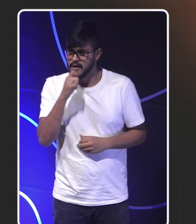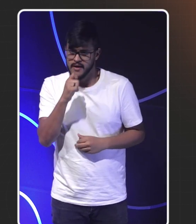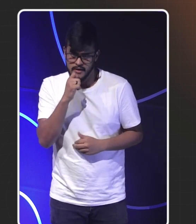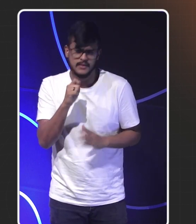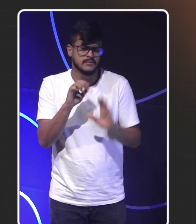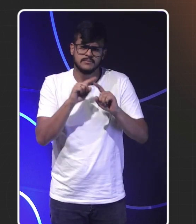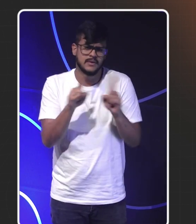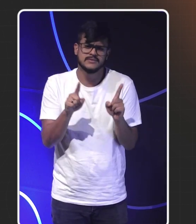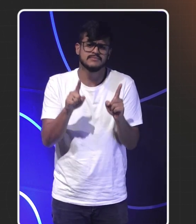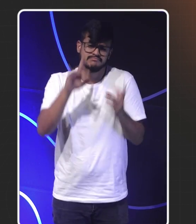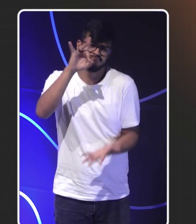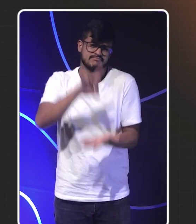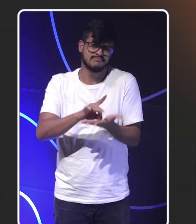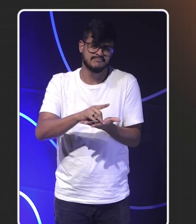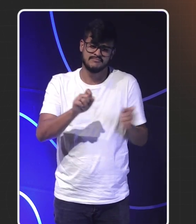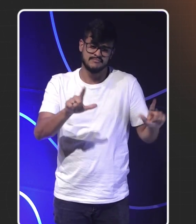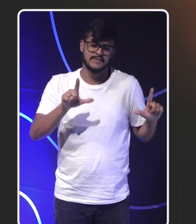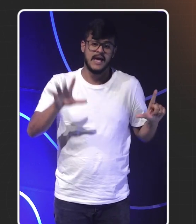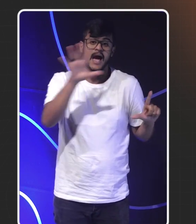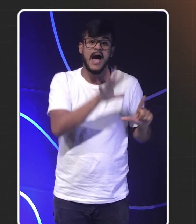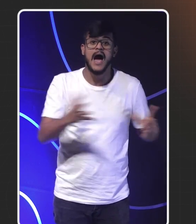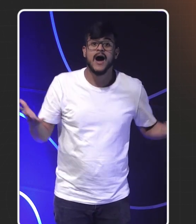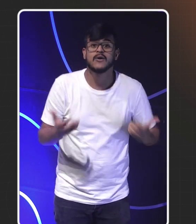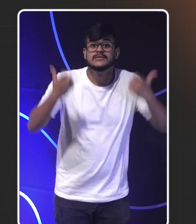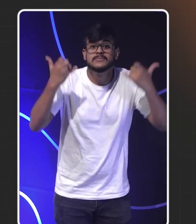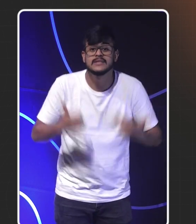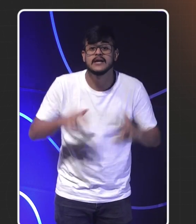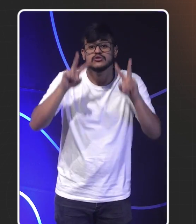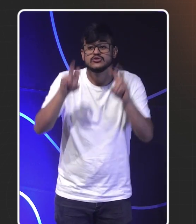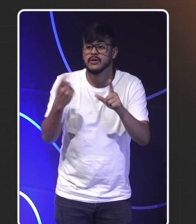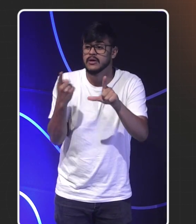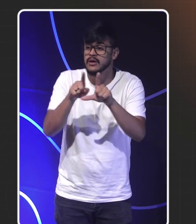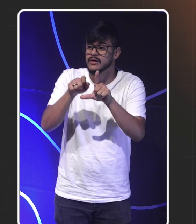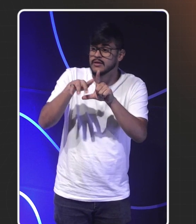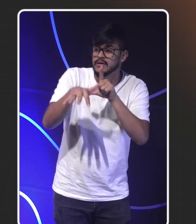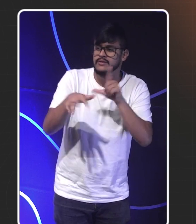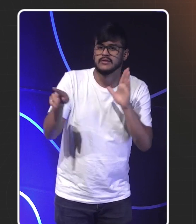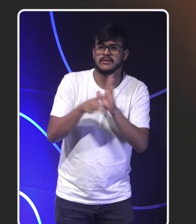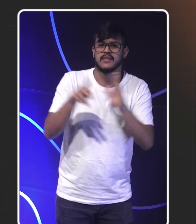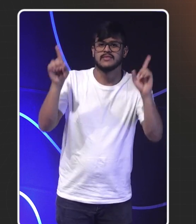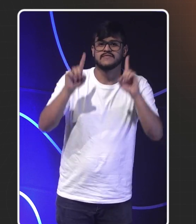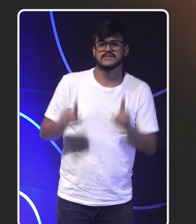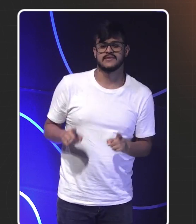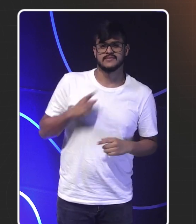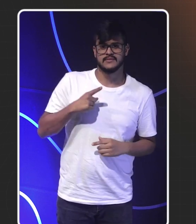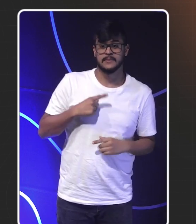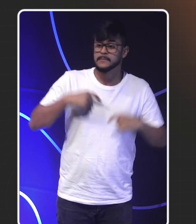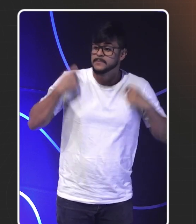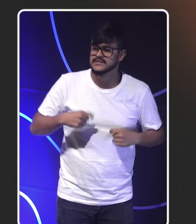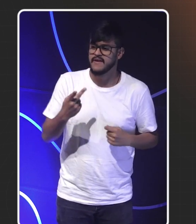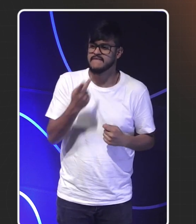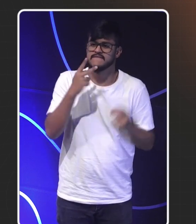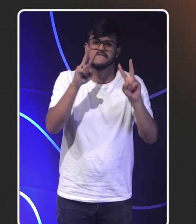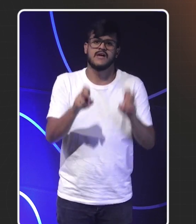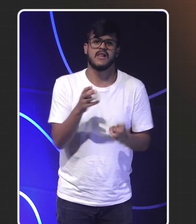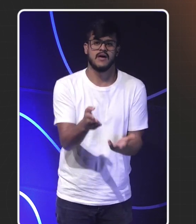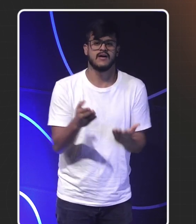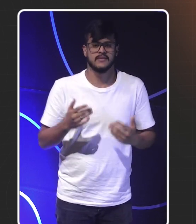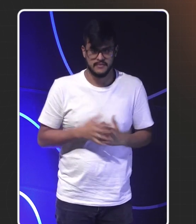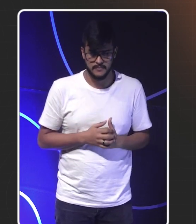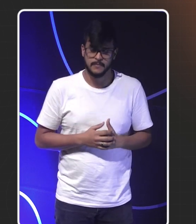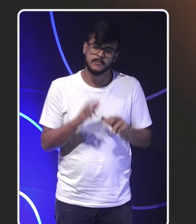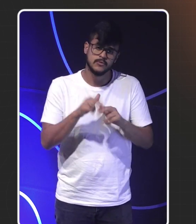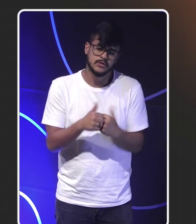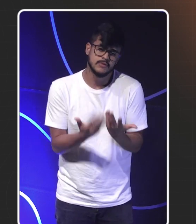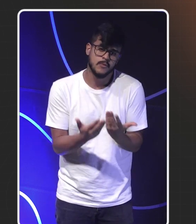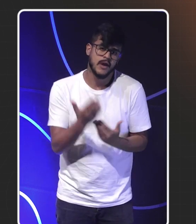mas na realidade desse painel. E a realidade que a gente está falando dos criadores de conteúdo com deficiência, e a gente precisa falar disso. E aí eu queria a